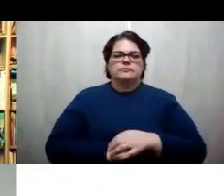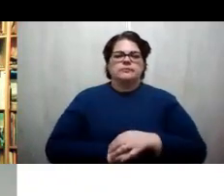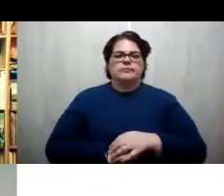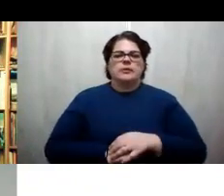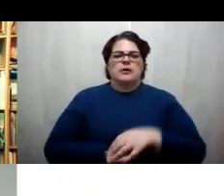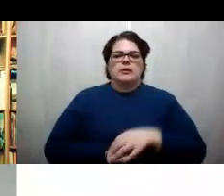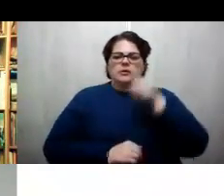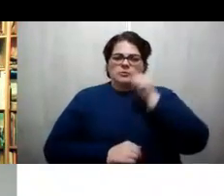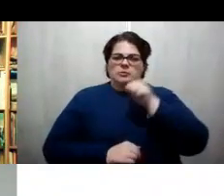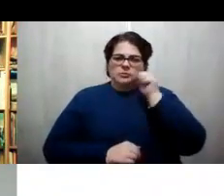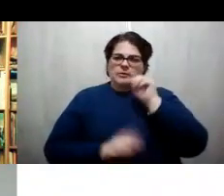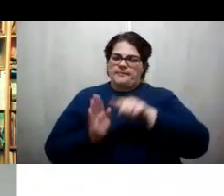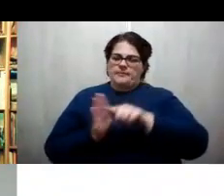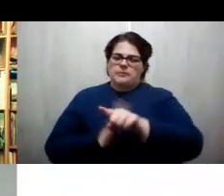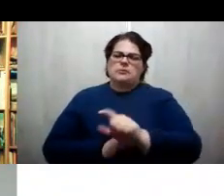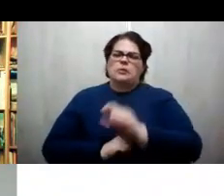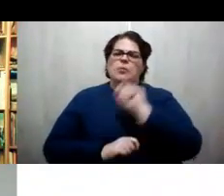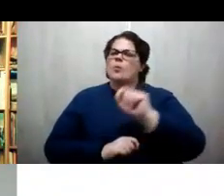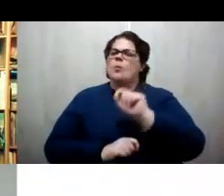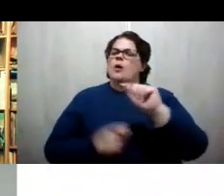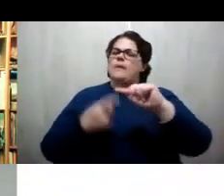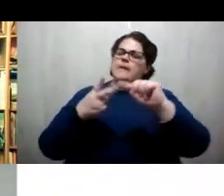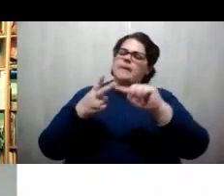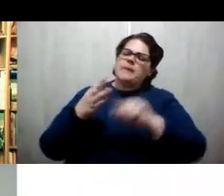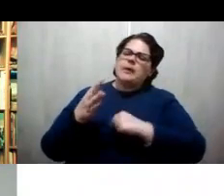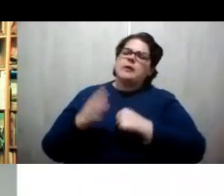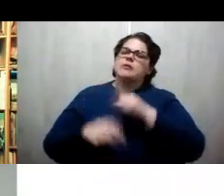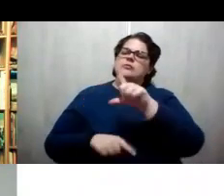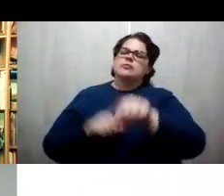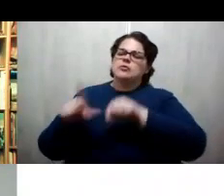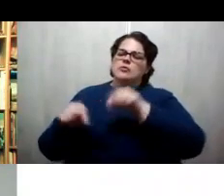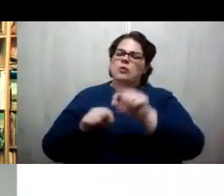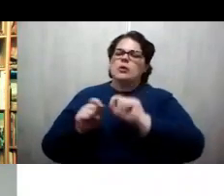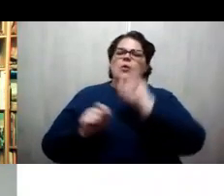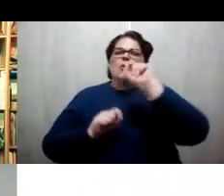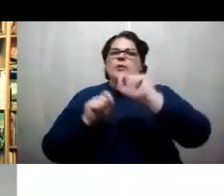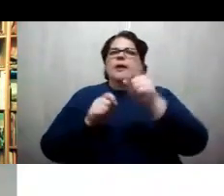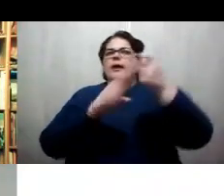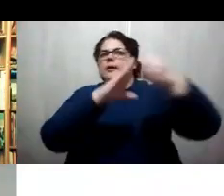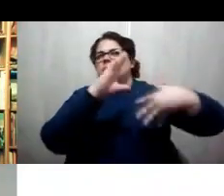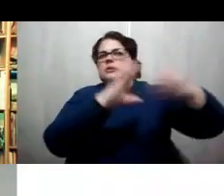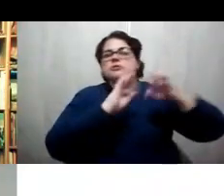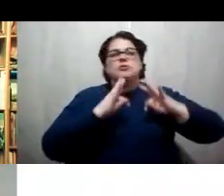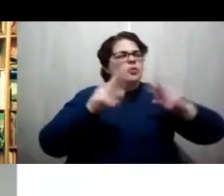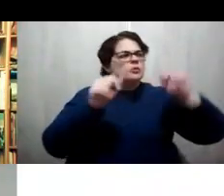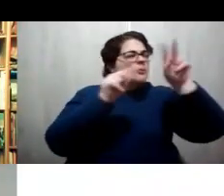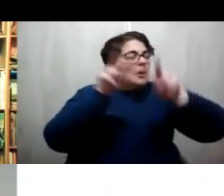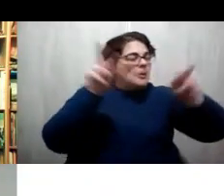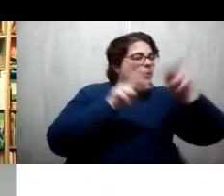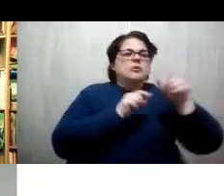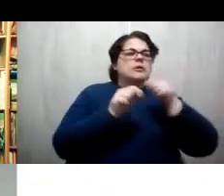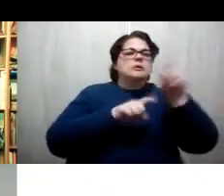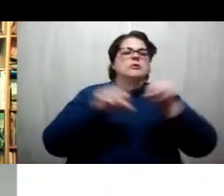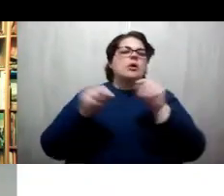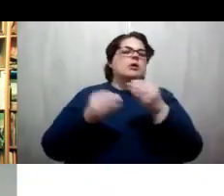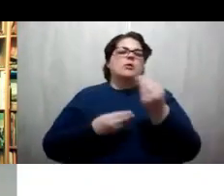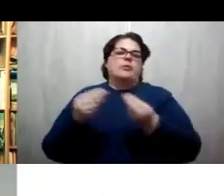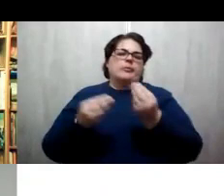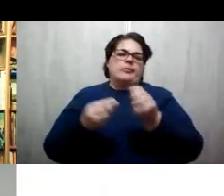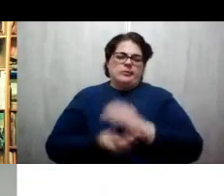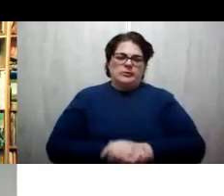pergunta: quais os critérios para selecionar o que audiodescrever diante de tantas imagens? Isso é uma E aí, boa